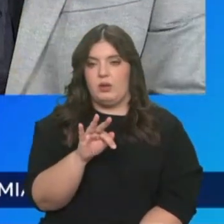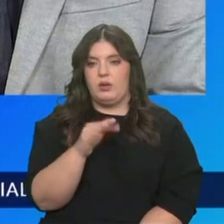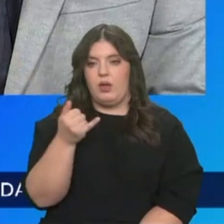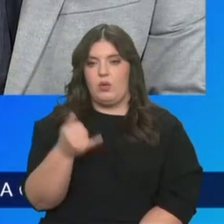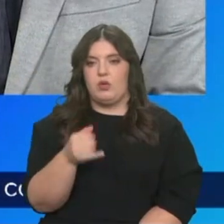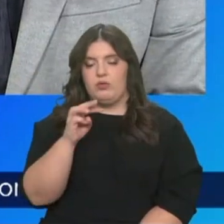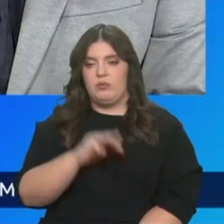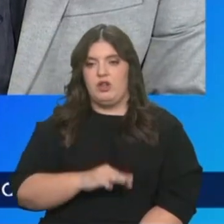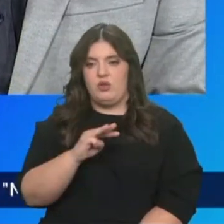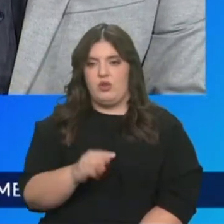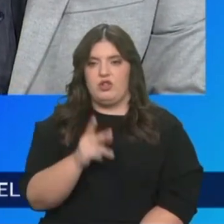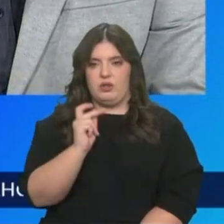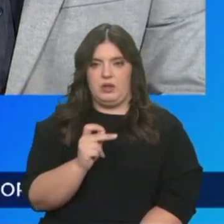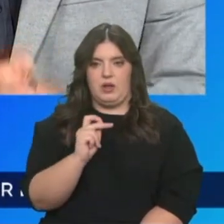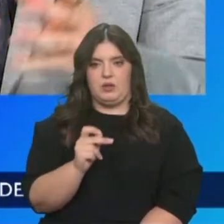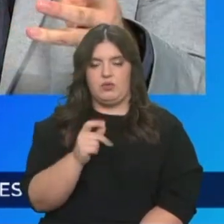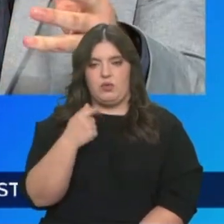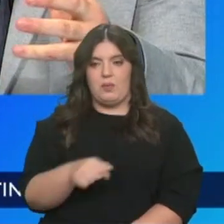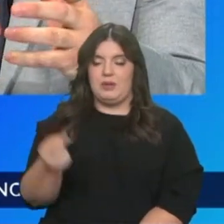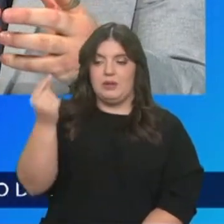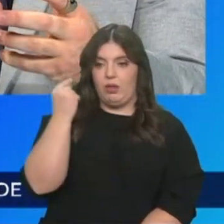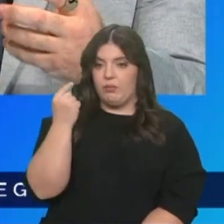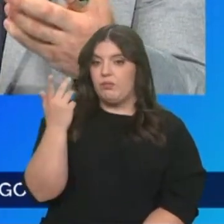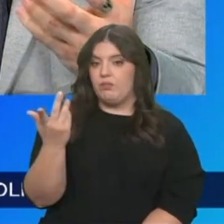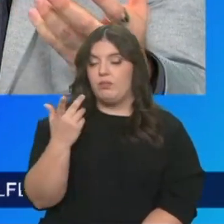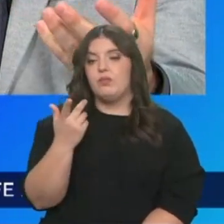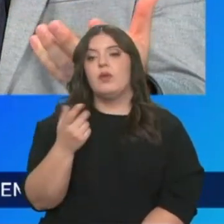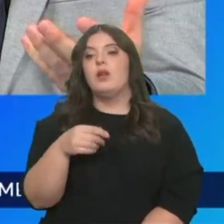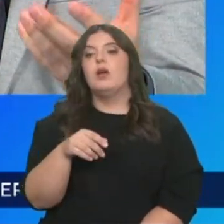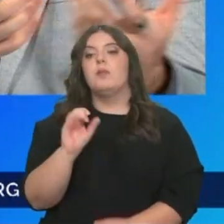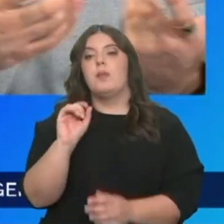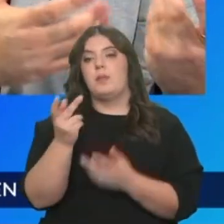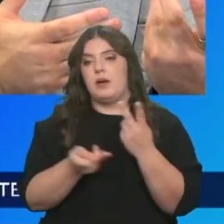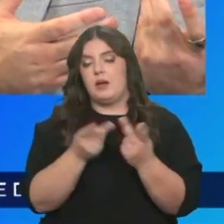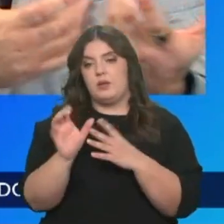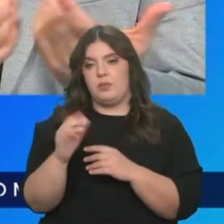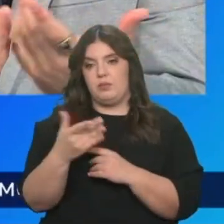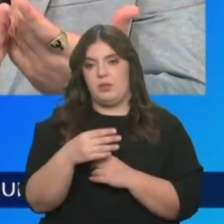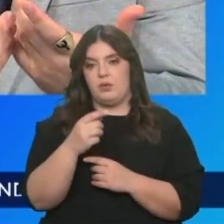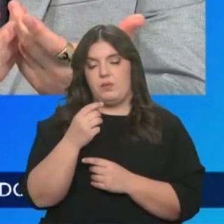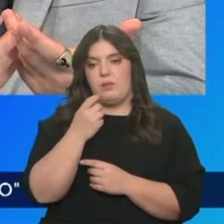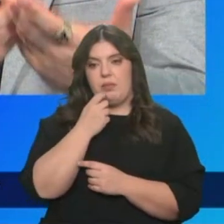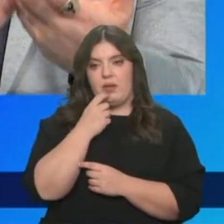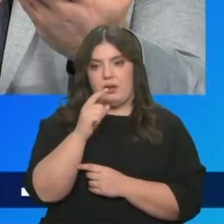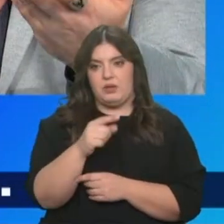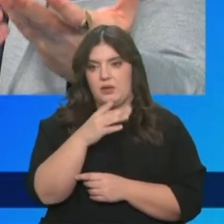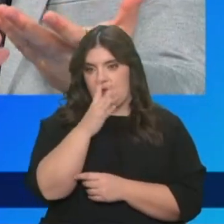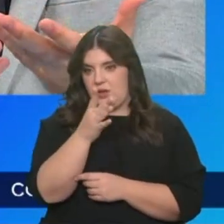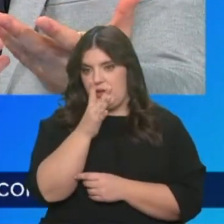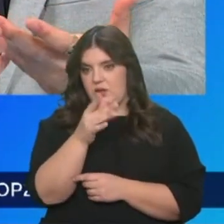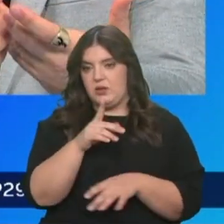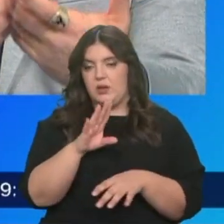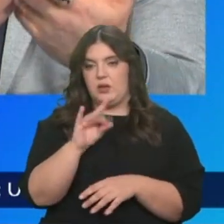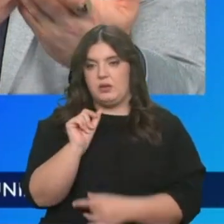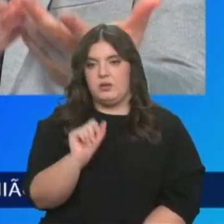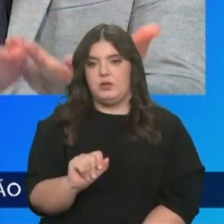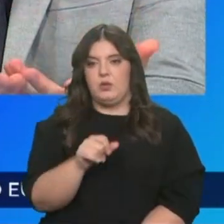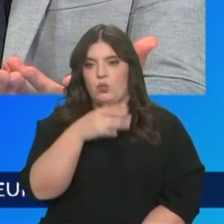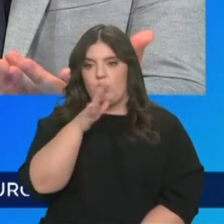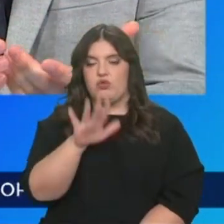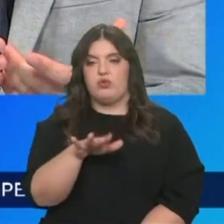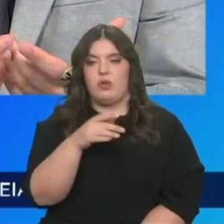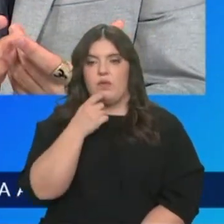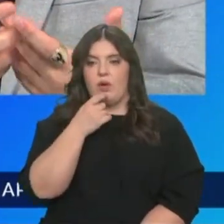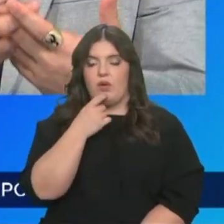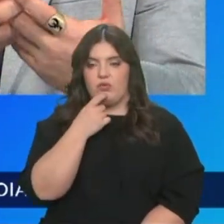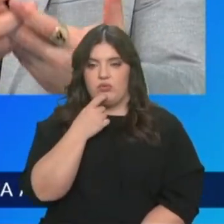742 milhões de anos no passado. Ou seja, numa primeira análise, o que este meteorito marciano diz é que naquele sítio onde estava esta